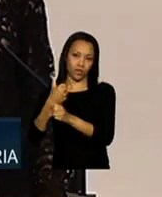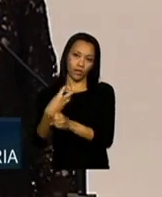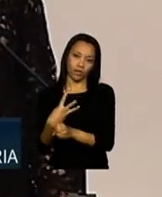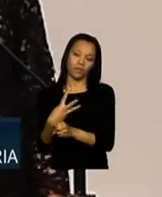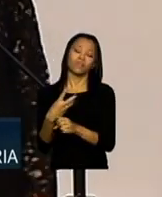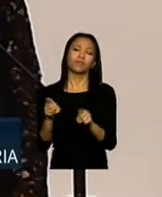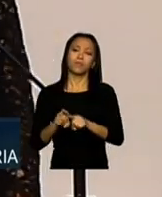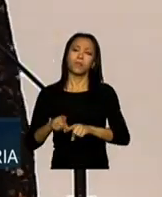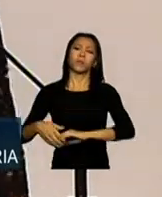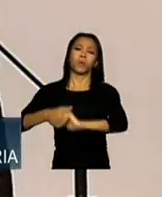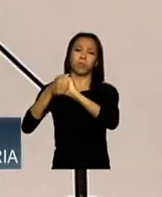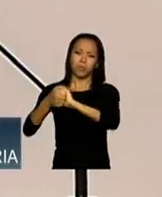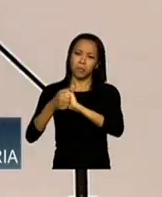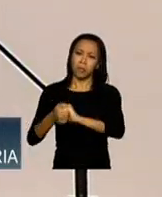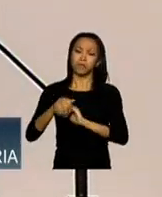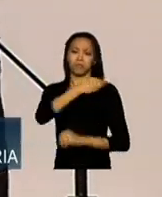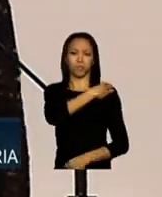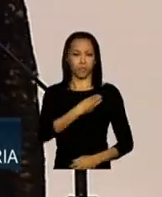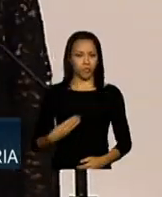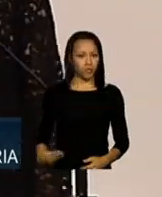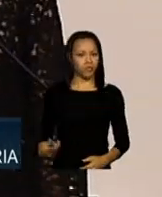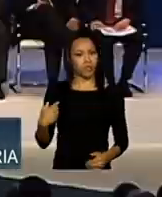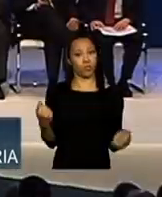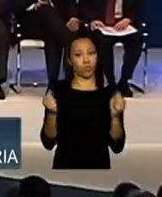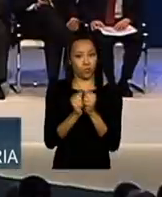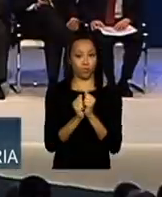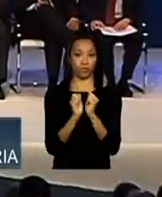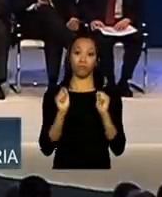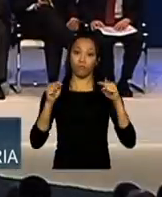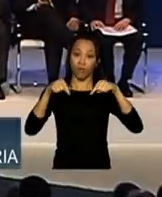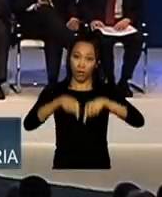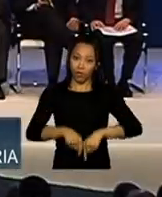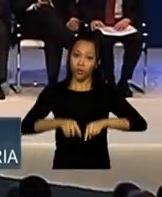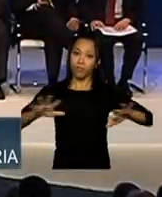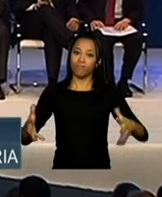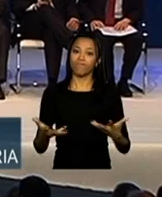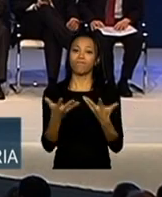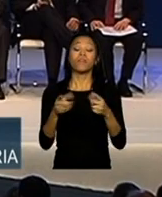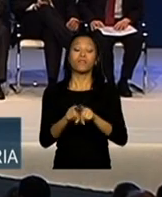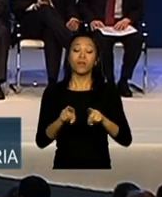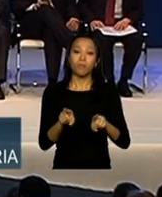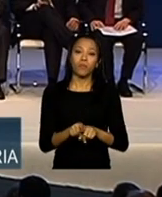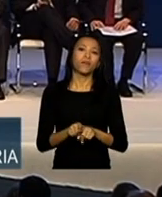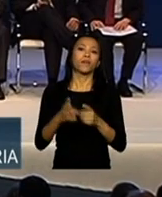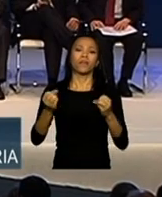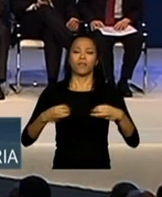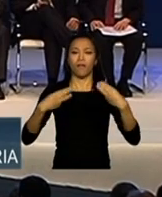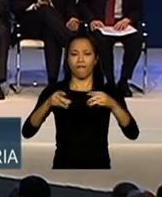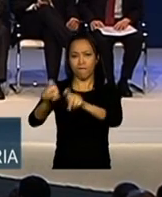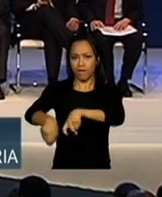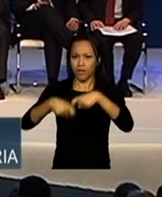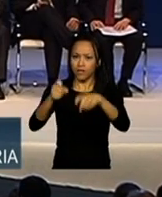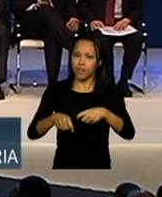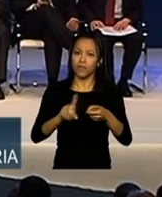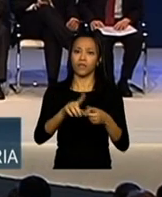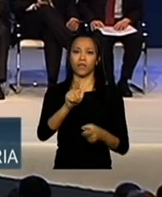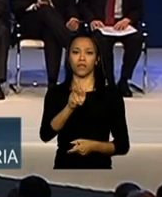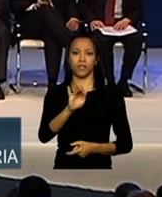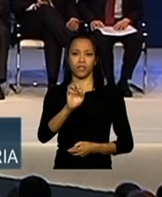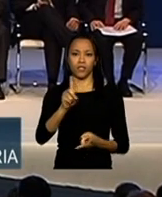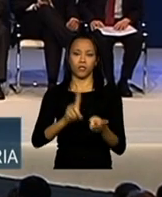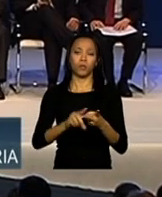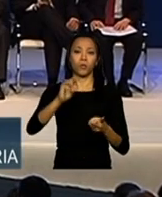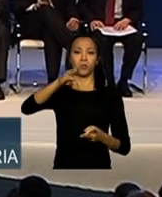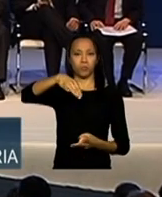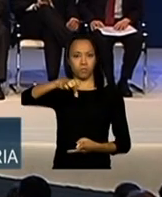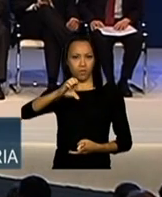ministros de Estado que me acompanham aqui nessa cerimônia. O ministro da Fazenda, Guido Mantega, ministro Aloysio